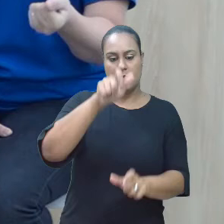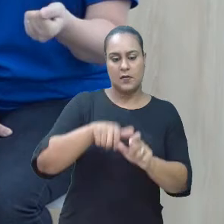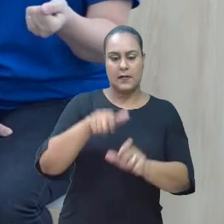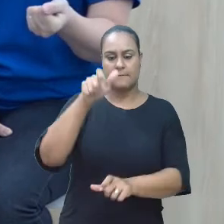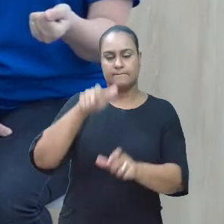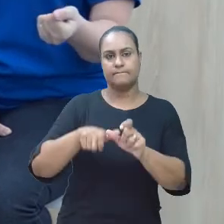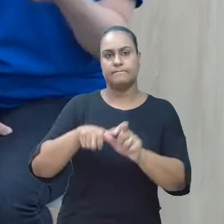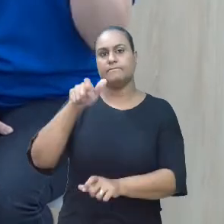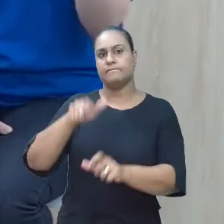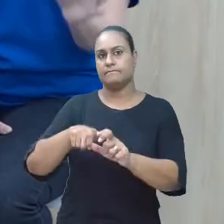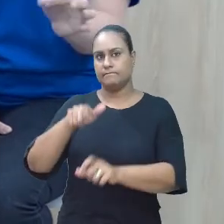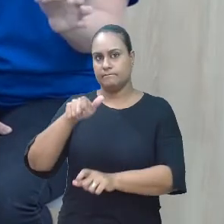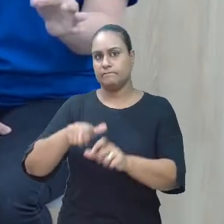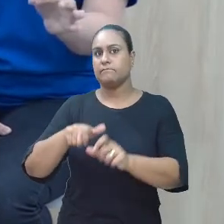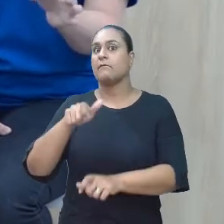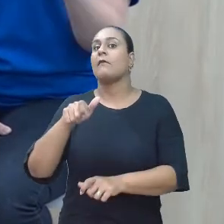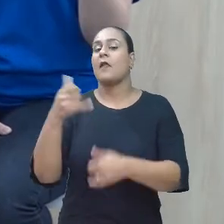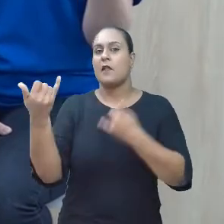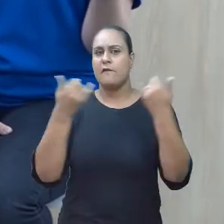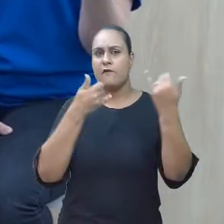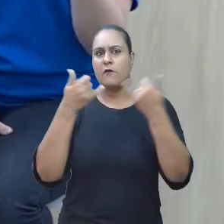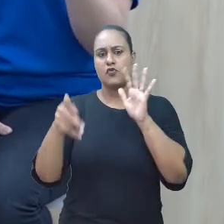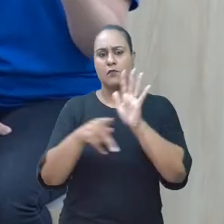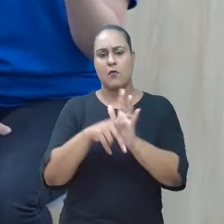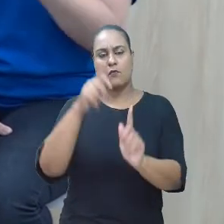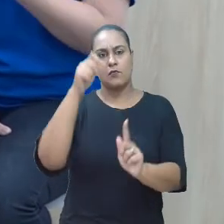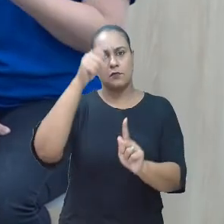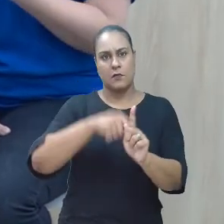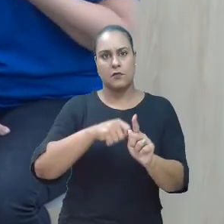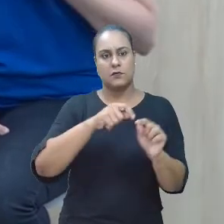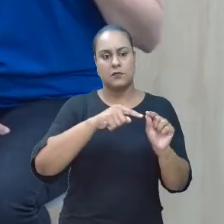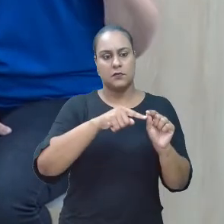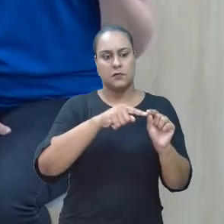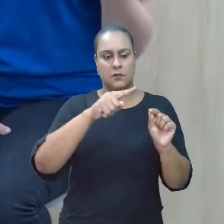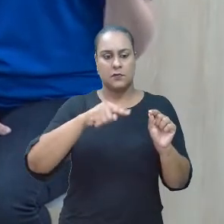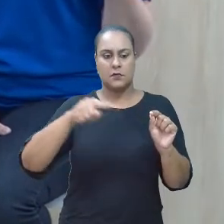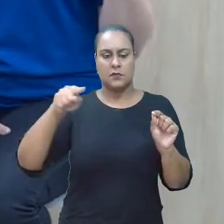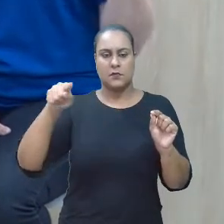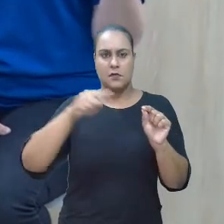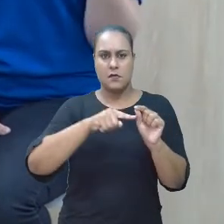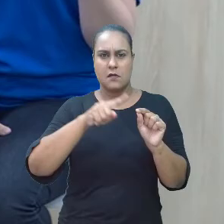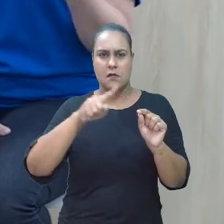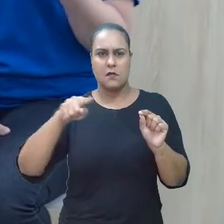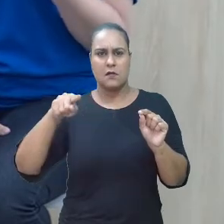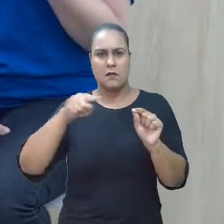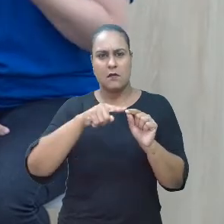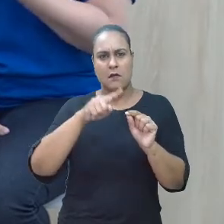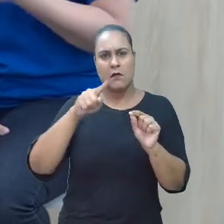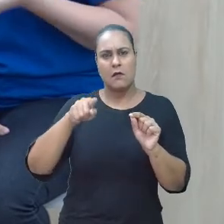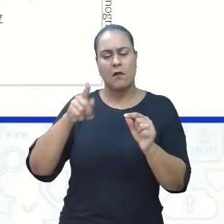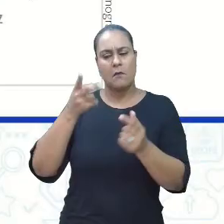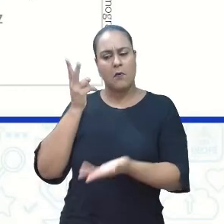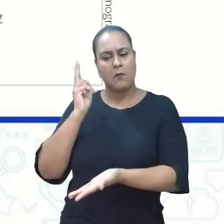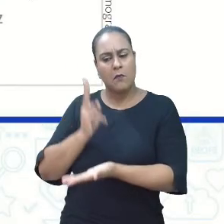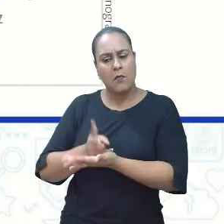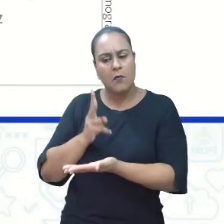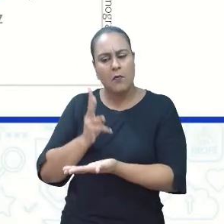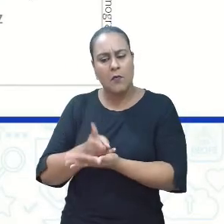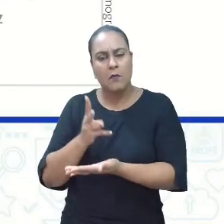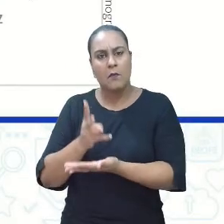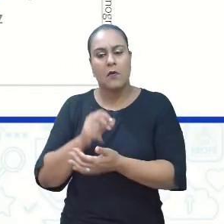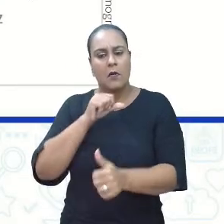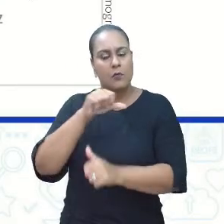informações pontuais naquele mês. No caso do gráfico de linha, a gente teve um acompanhamento sucessivo da mudança